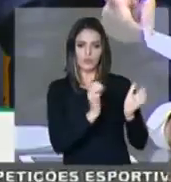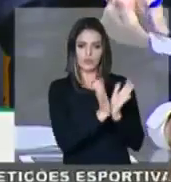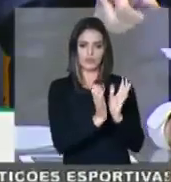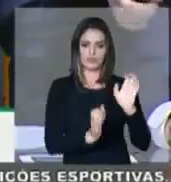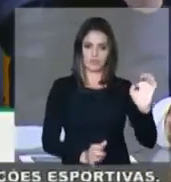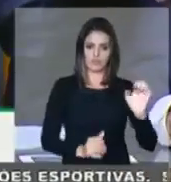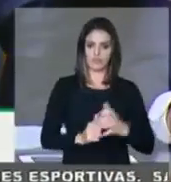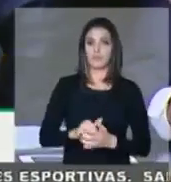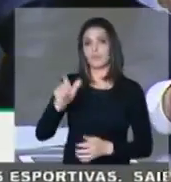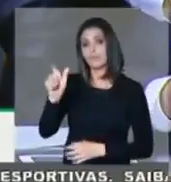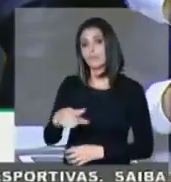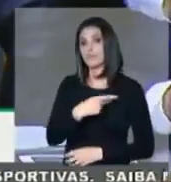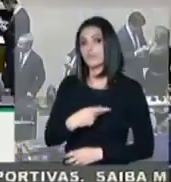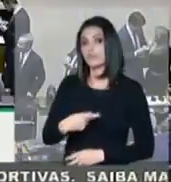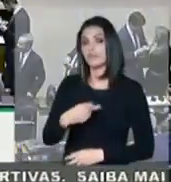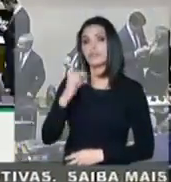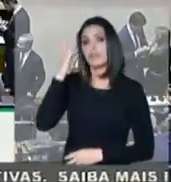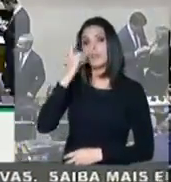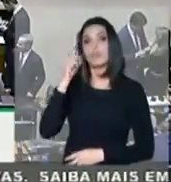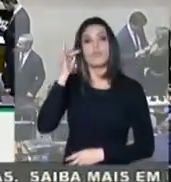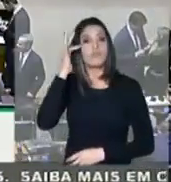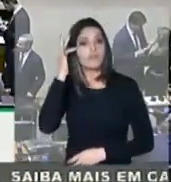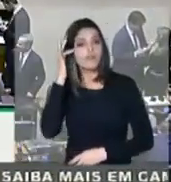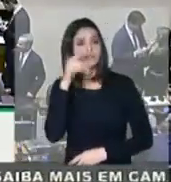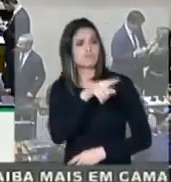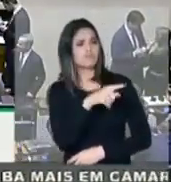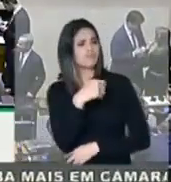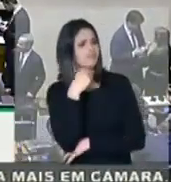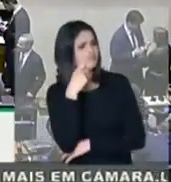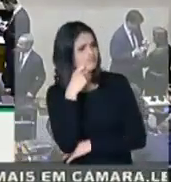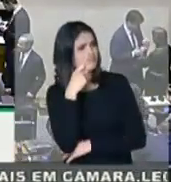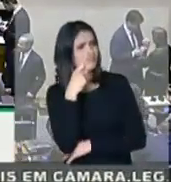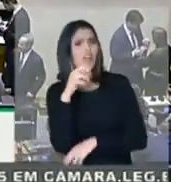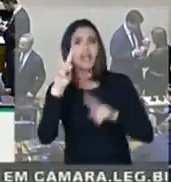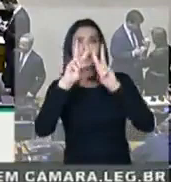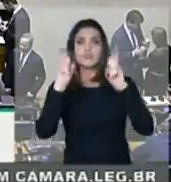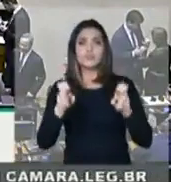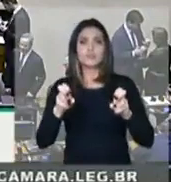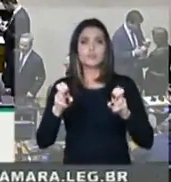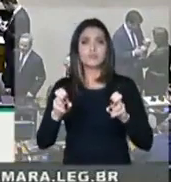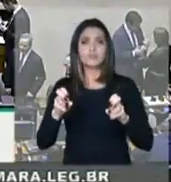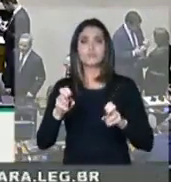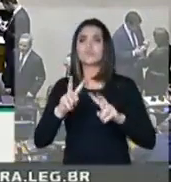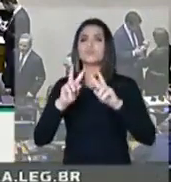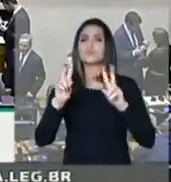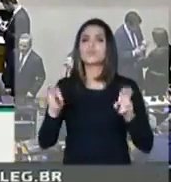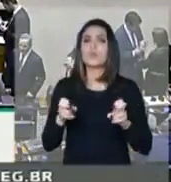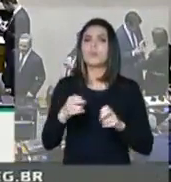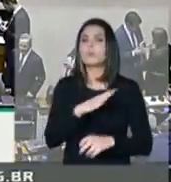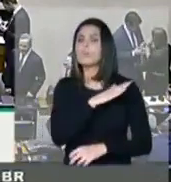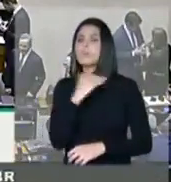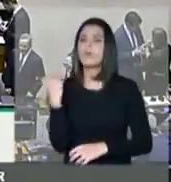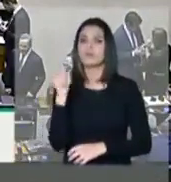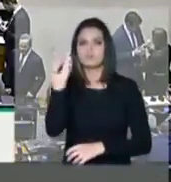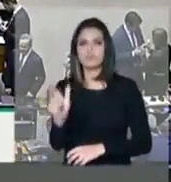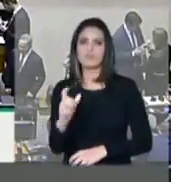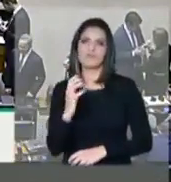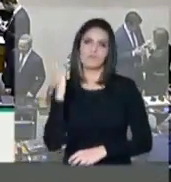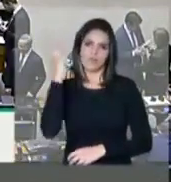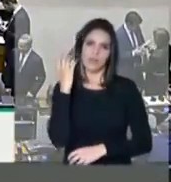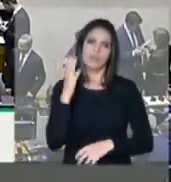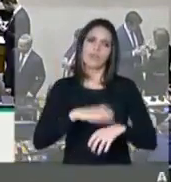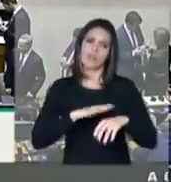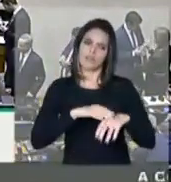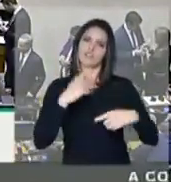Deputado Freixo, um minuto. Presidente, eu acho que o assunto que envolve a morte de uma vereadora deveria ser tratado com o mínimo de dignidade por